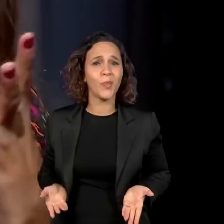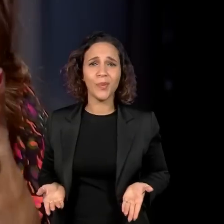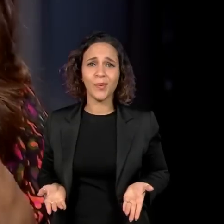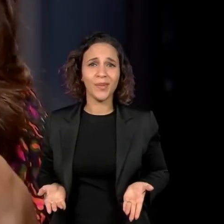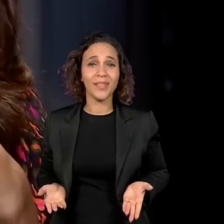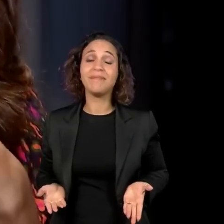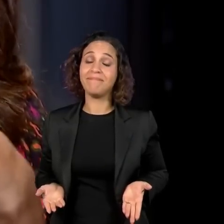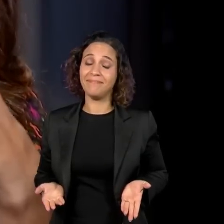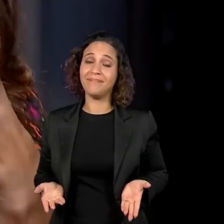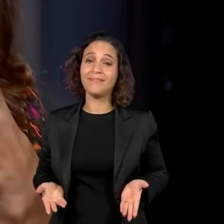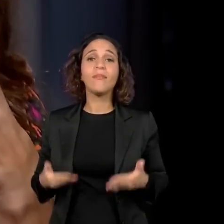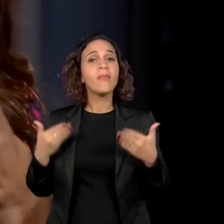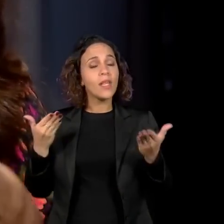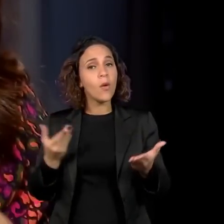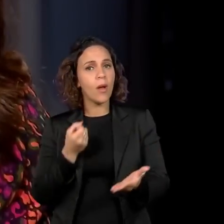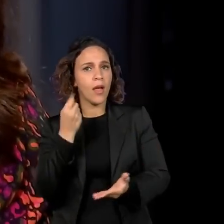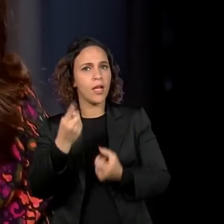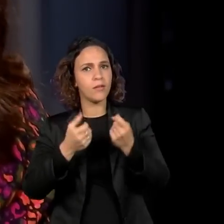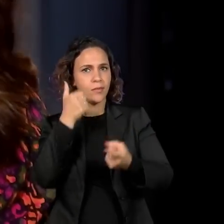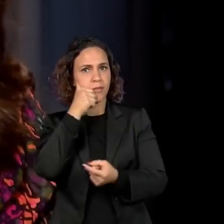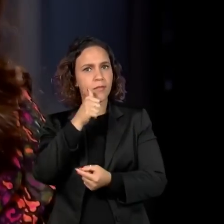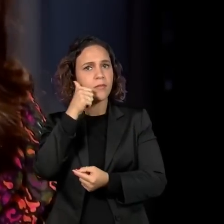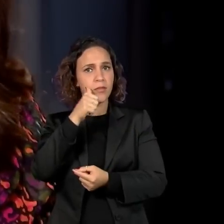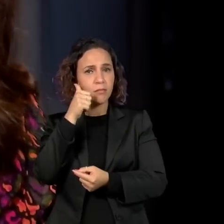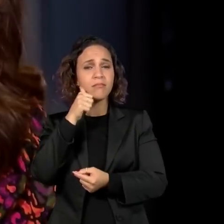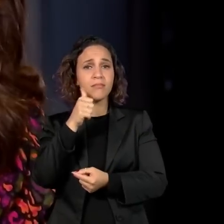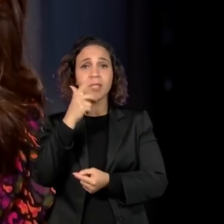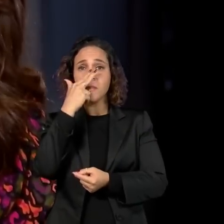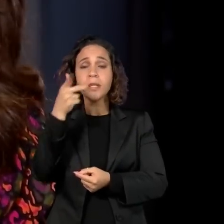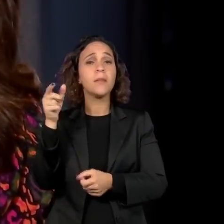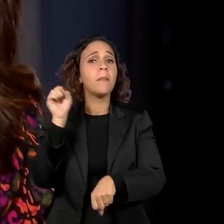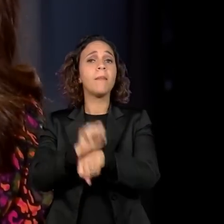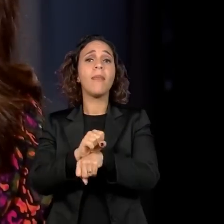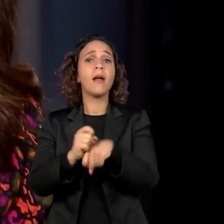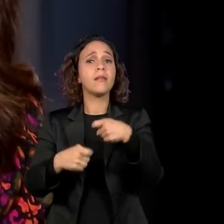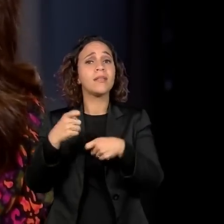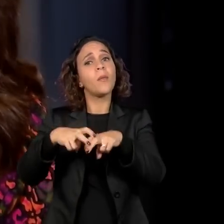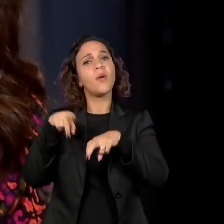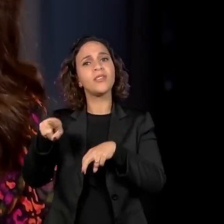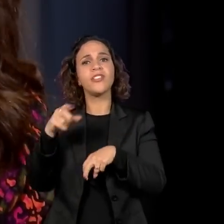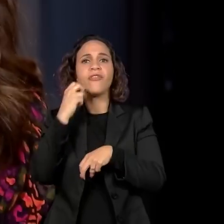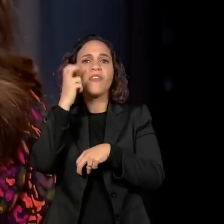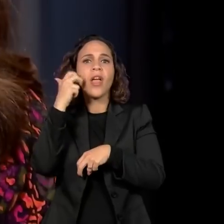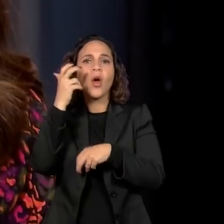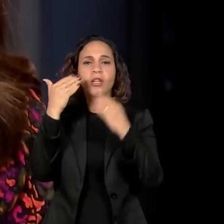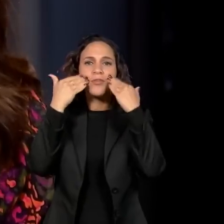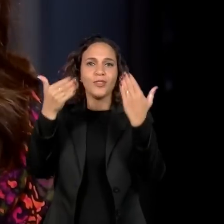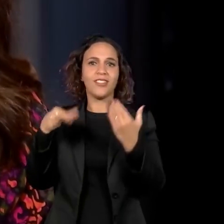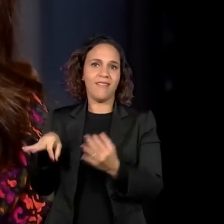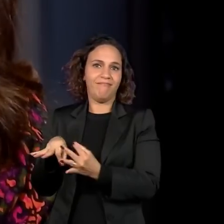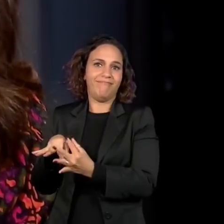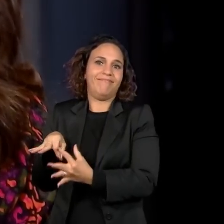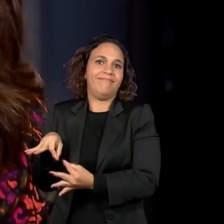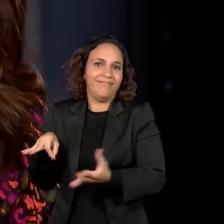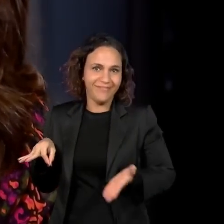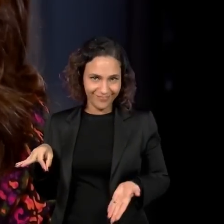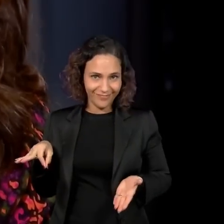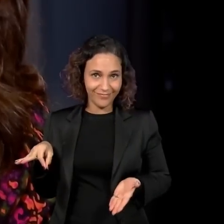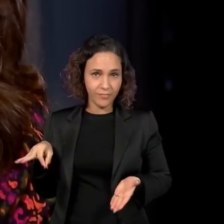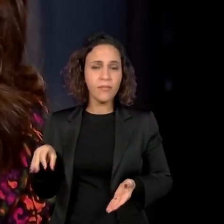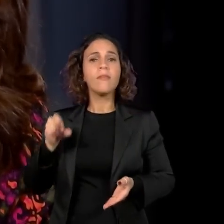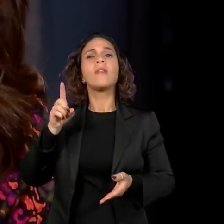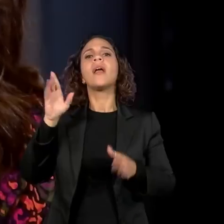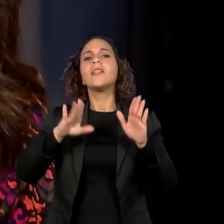aí, assim, algumas mulheres efetivamente vão deixar de transar por causa disso, né? Mesmo você fazendo um trabalho